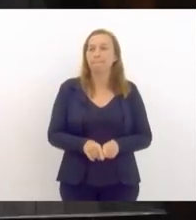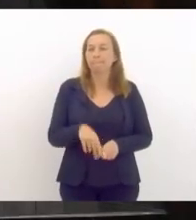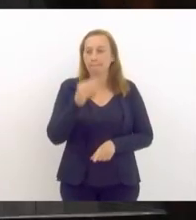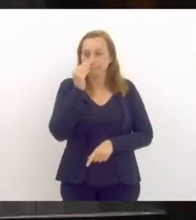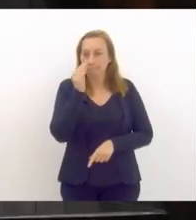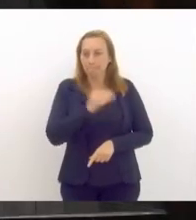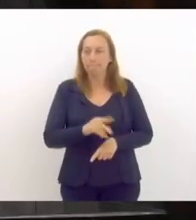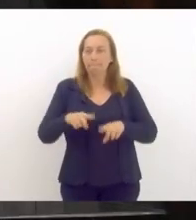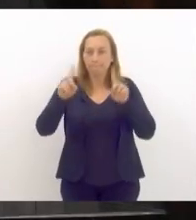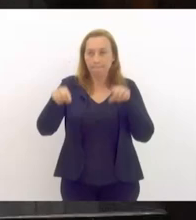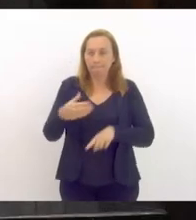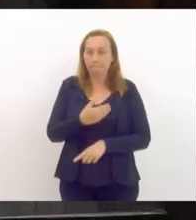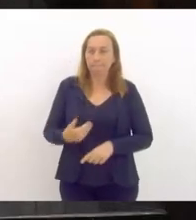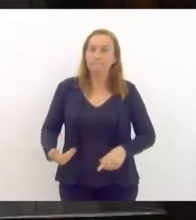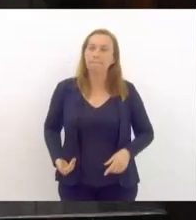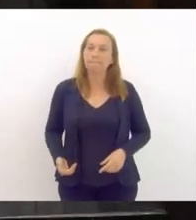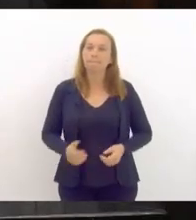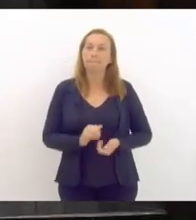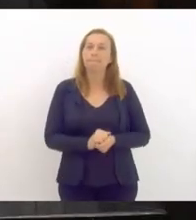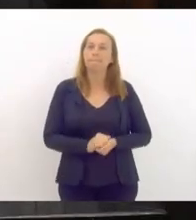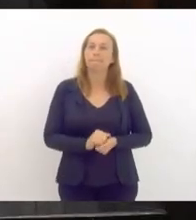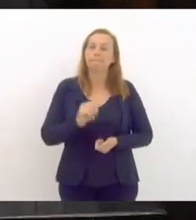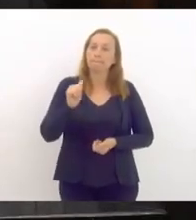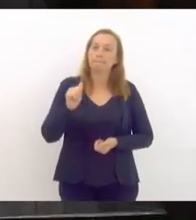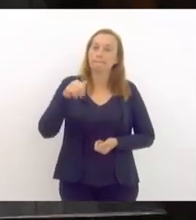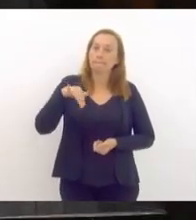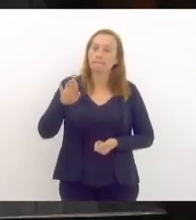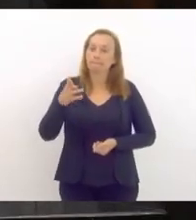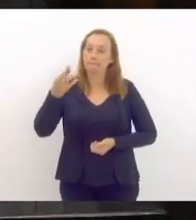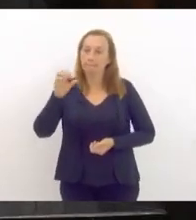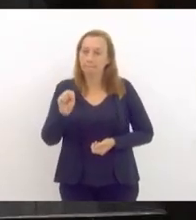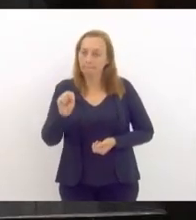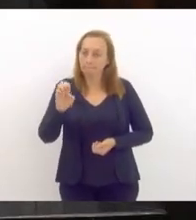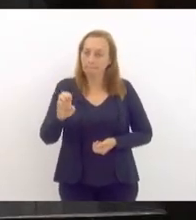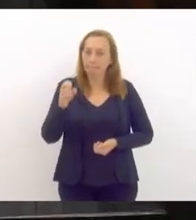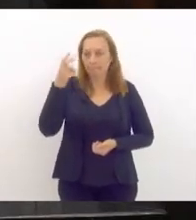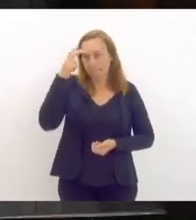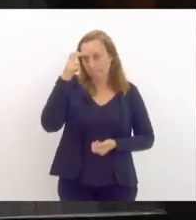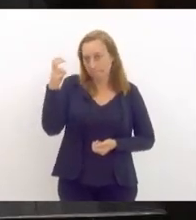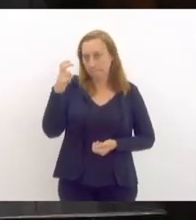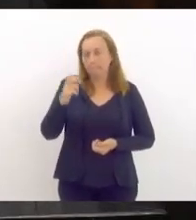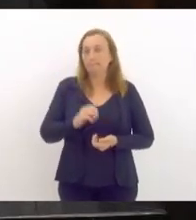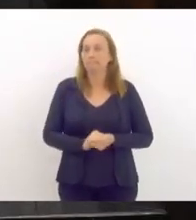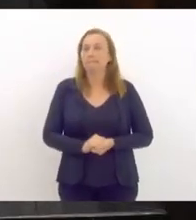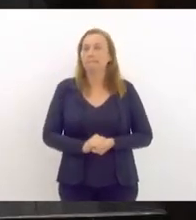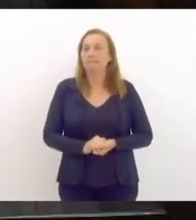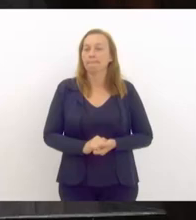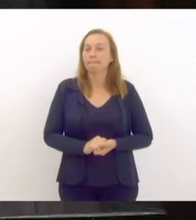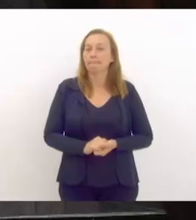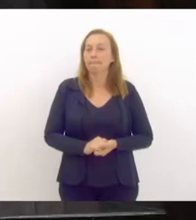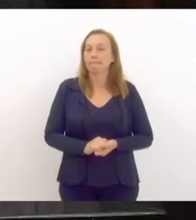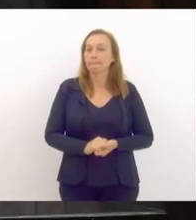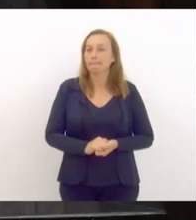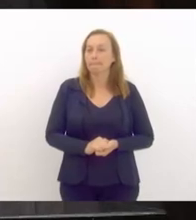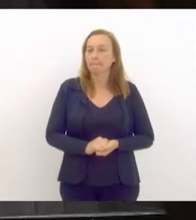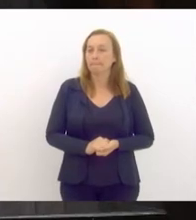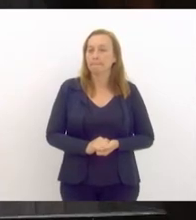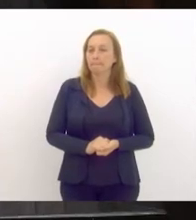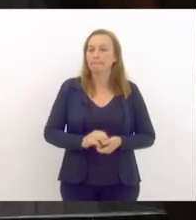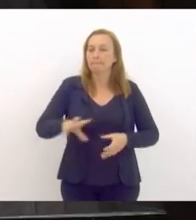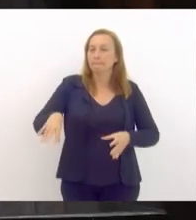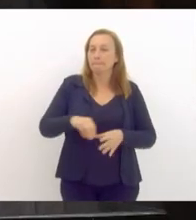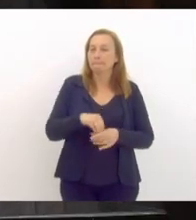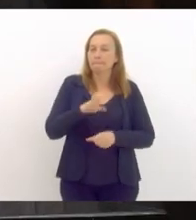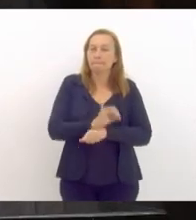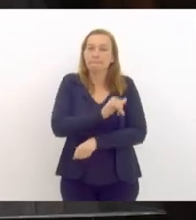ao servidores públicos é a situação dos animadores culturais os animadores culturais são uma categoria introduzida no estado do Rio de Janeiro